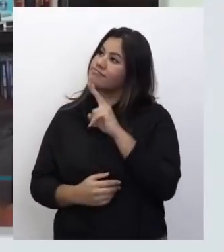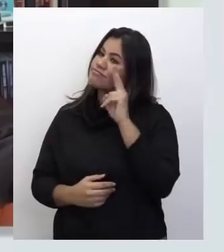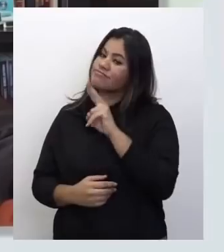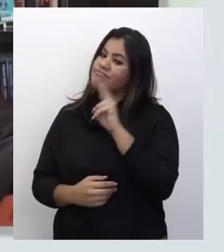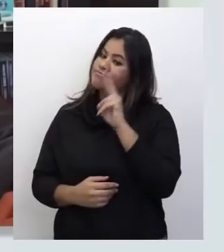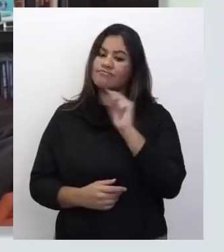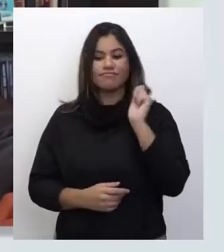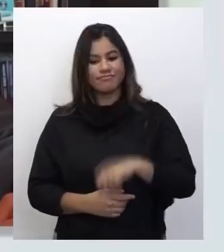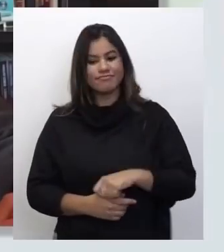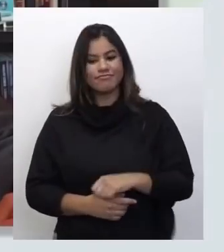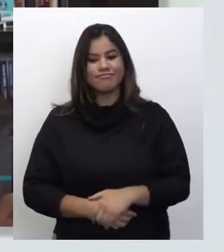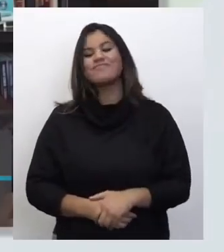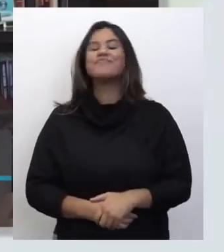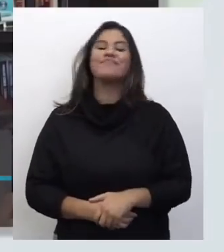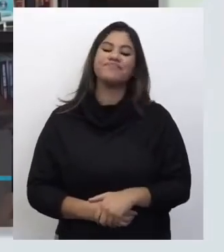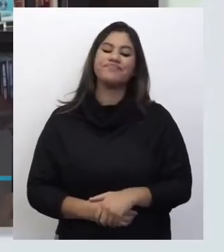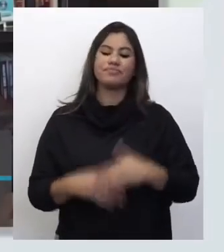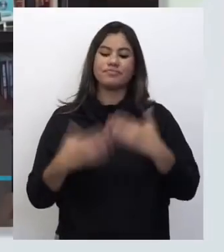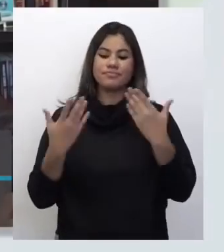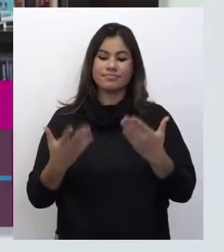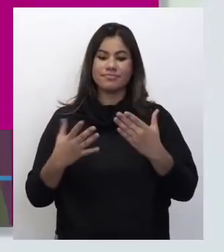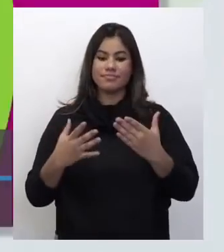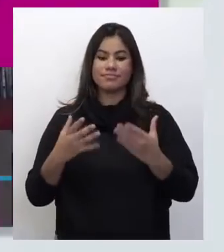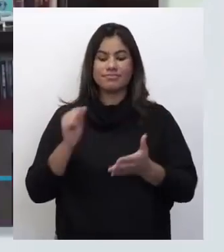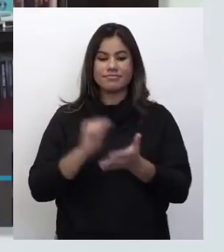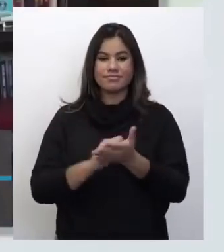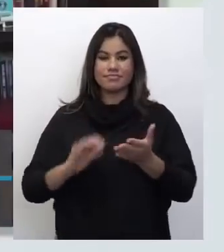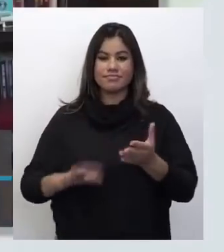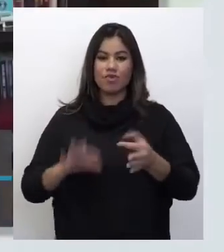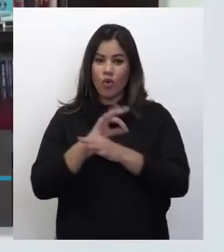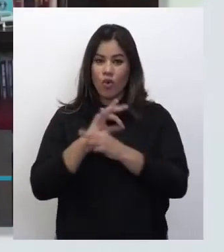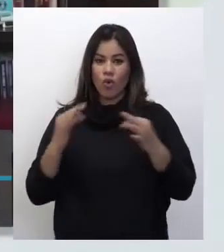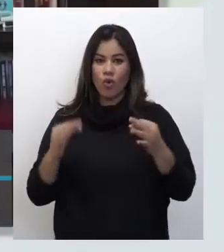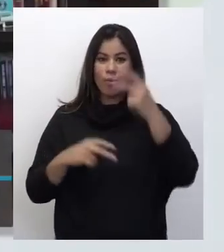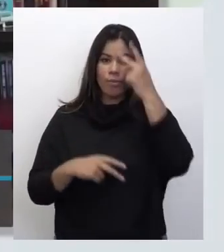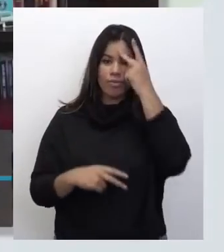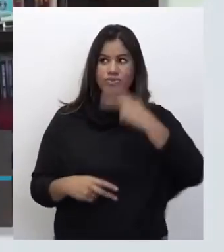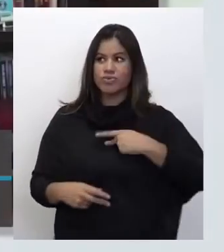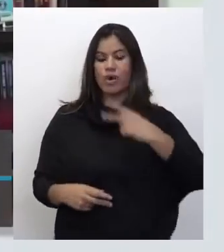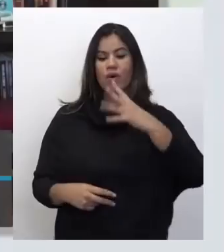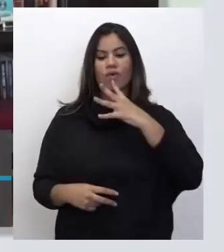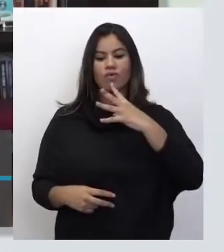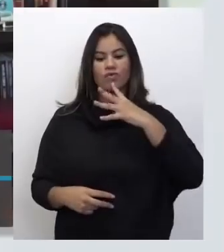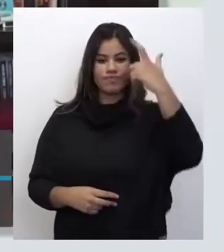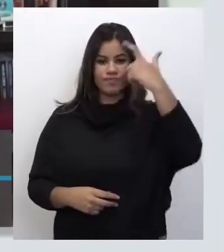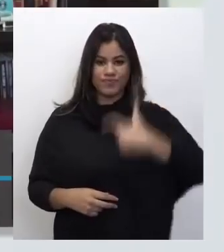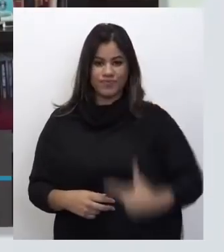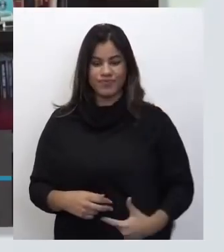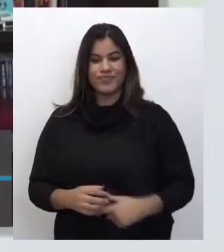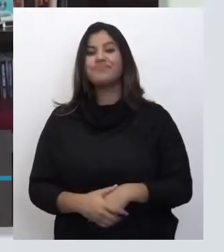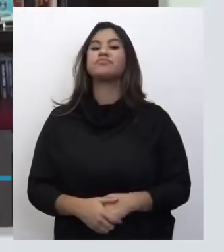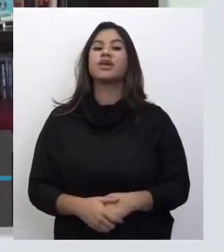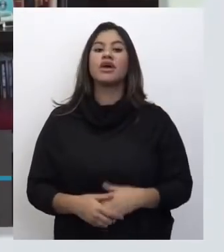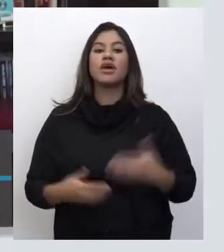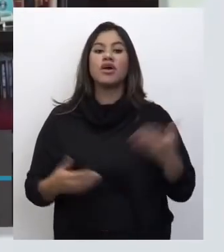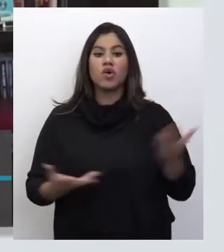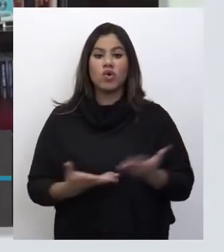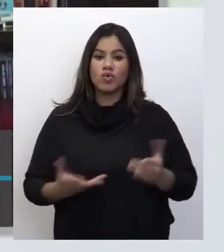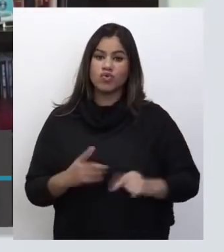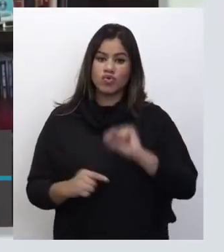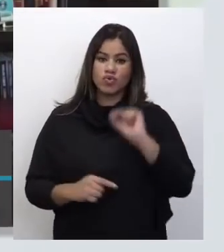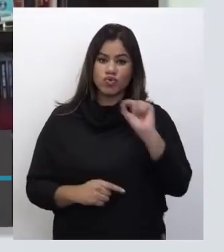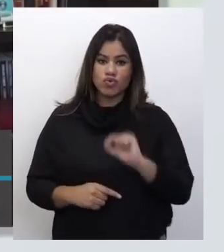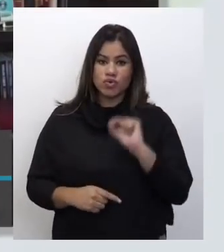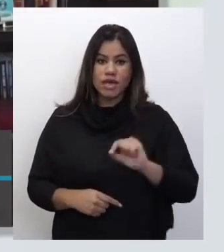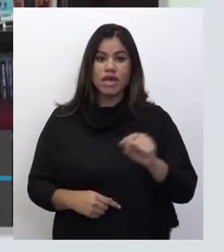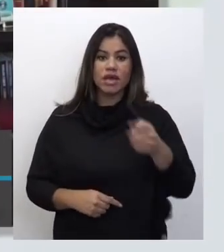exercício realmente para a gente se conhecer melhor. E o que nós vamos fazer hoje? Bom, hoje nós vamos pensar